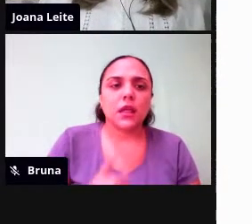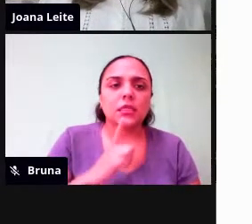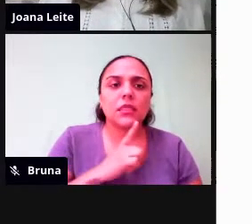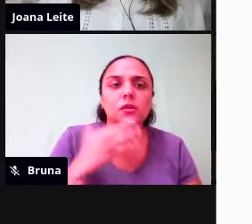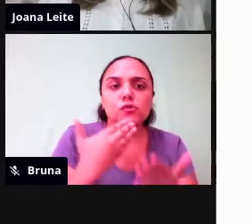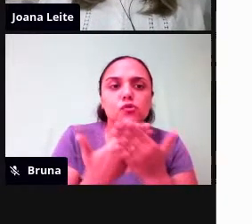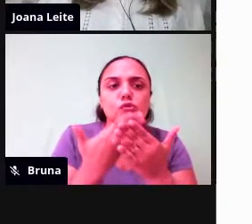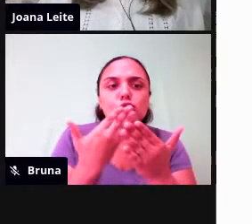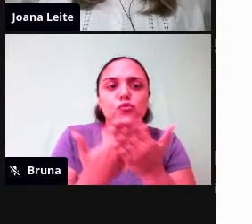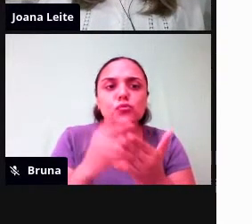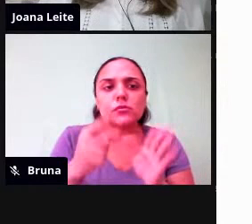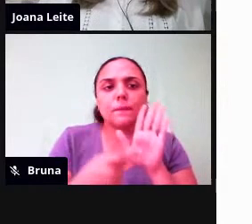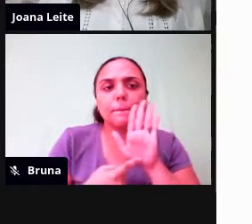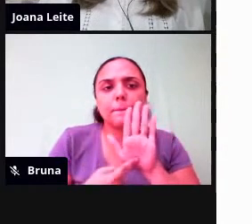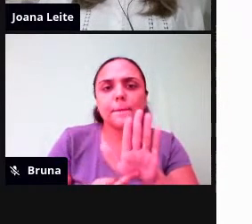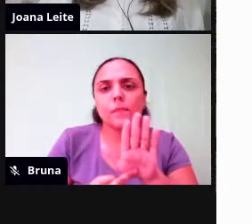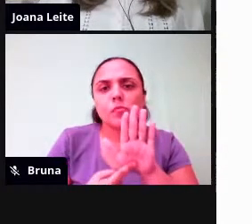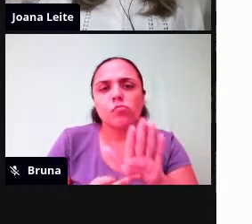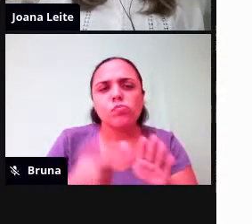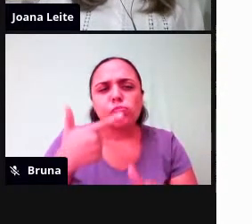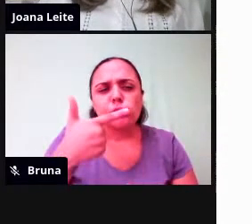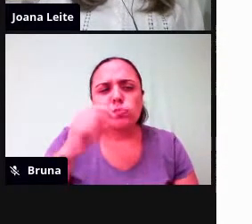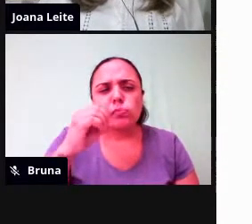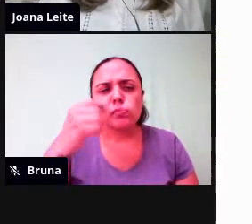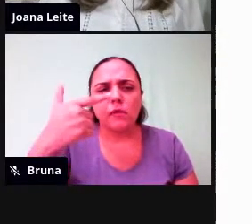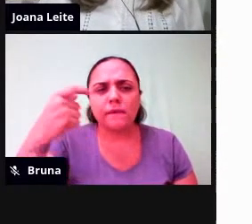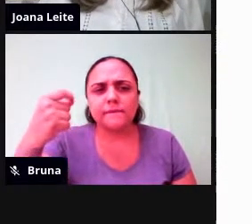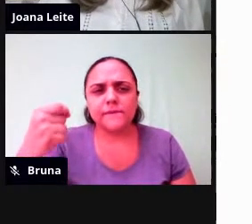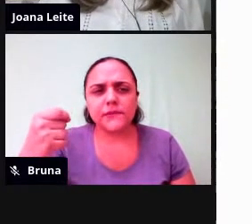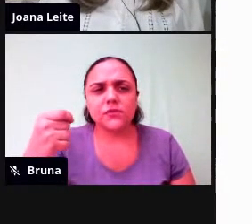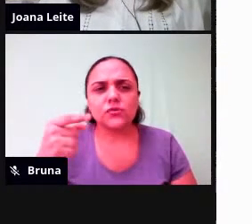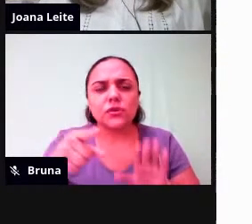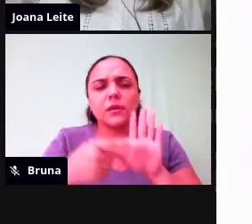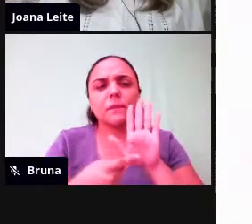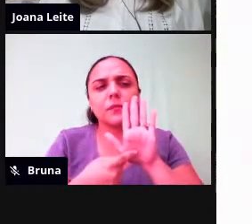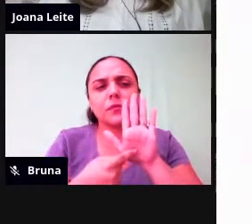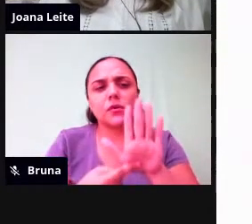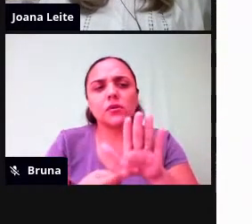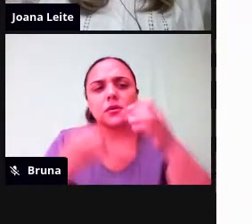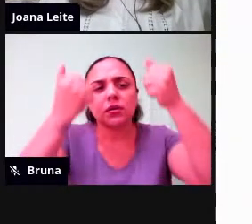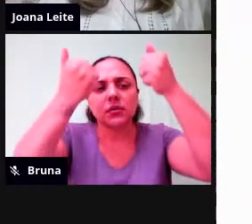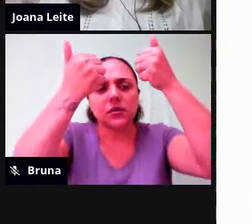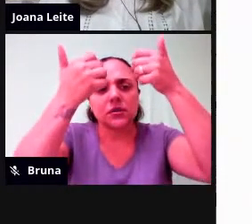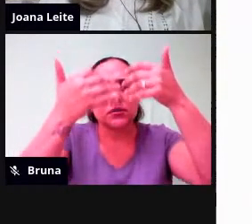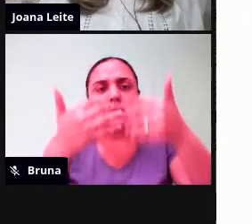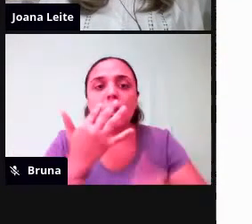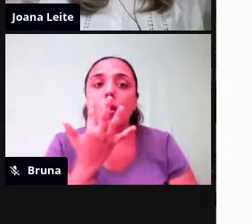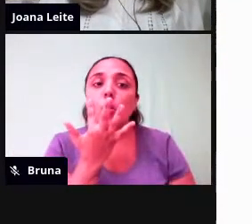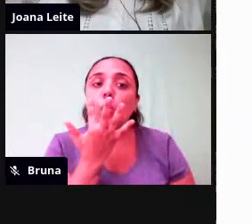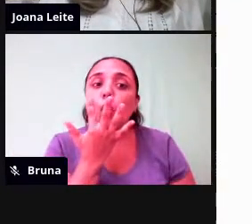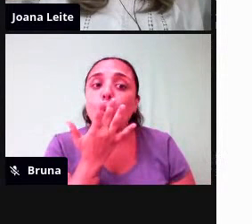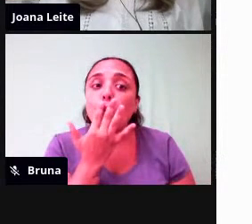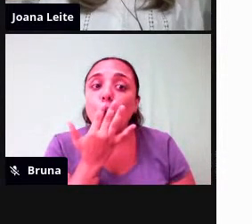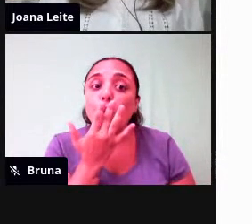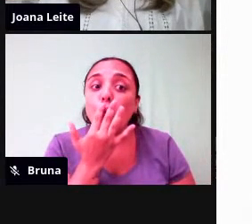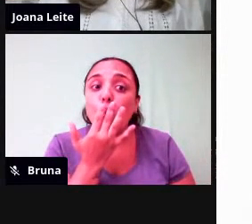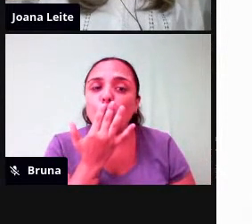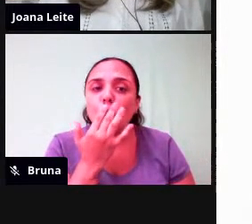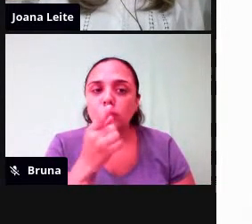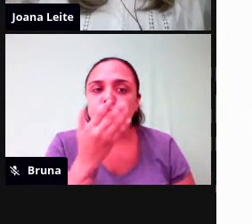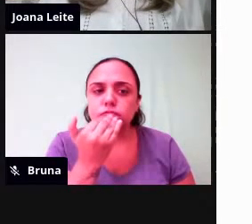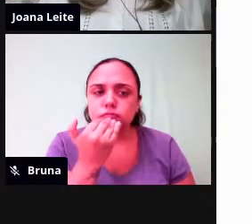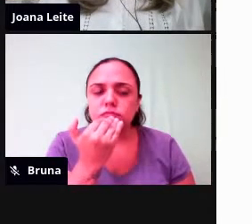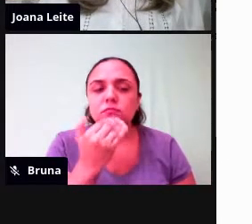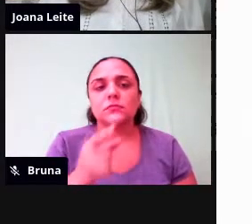que mostra, né, um estudo 2020, esse estudo, ele fala sobre a cor dos alimentos e o autismo, também meta-análise. E